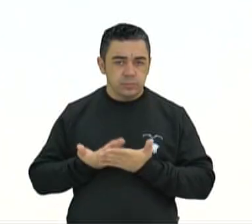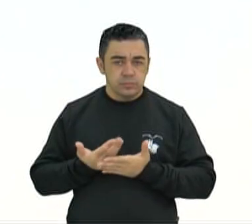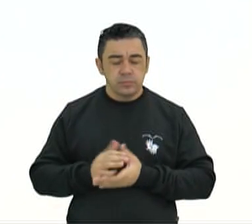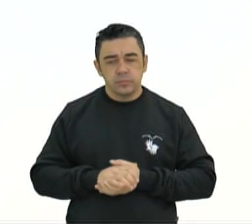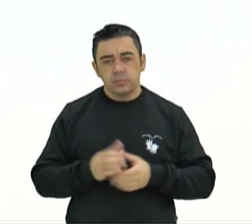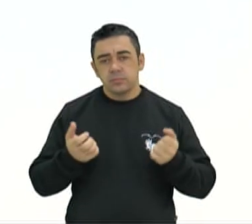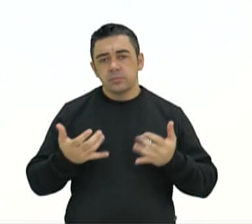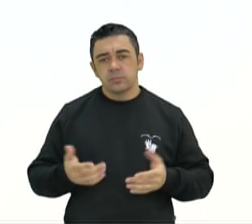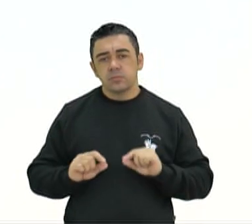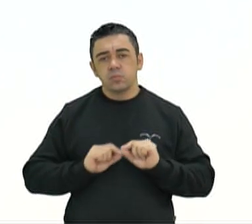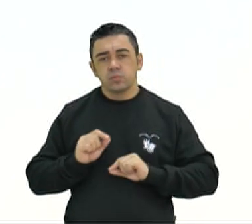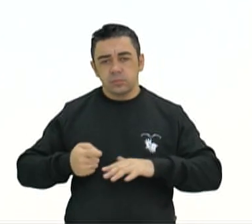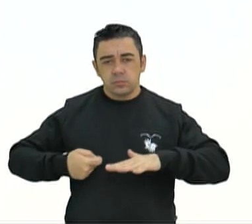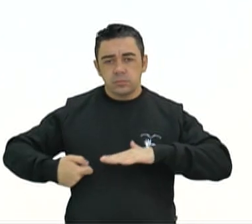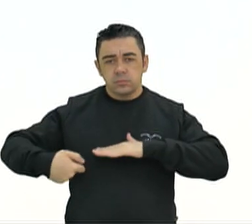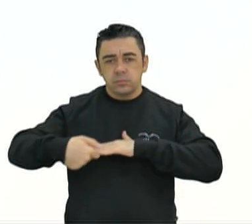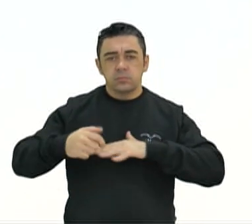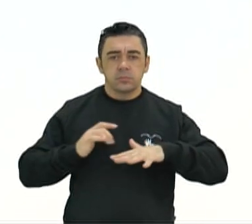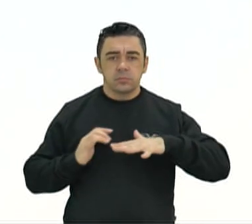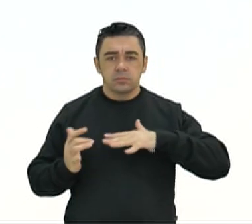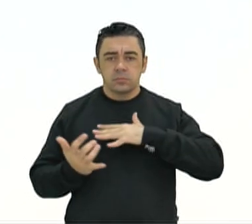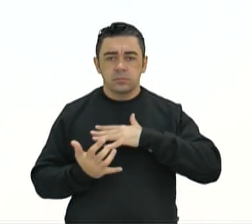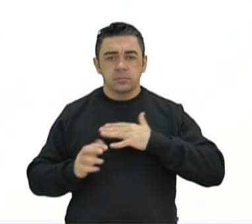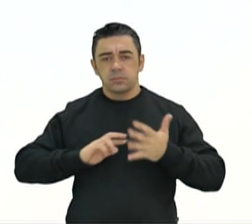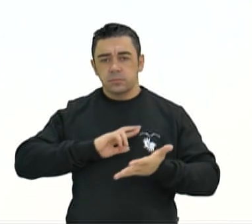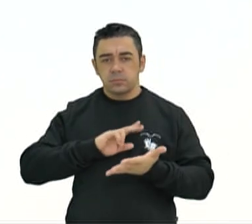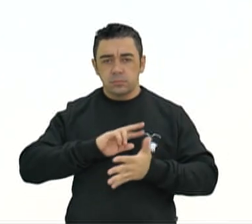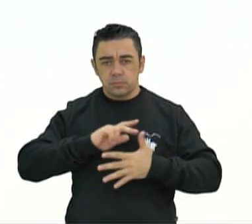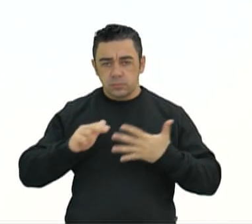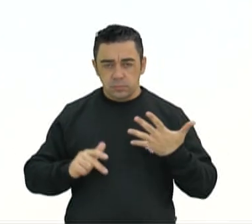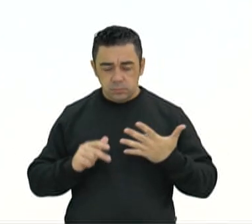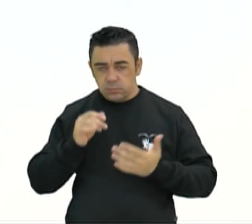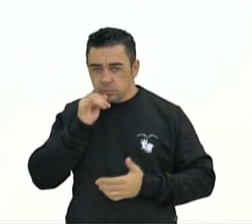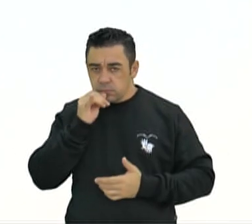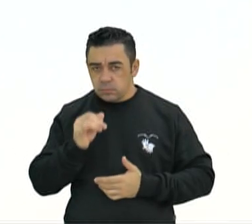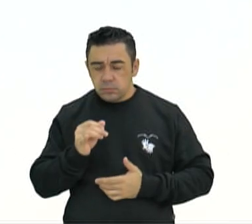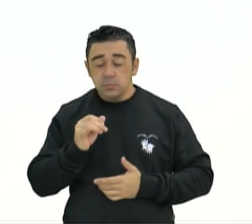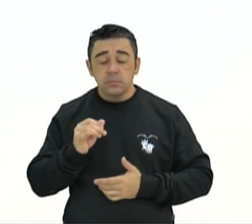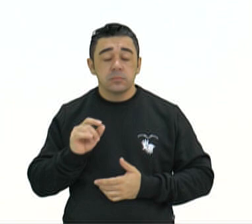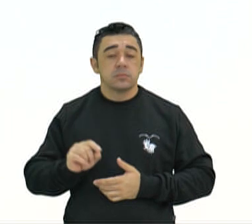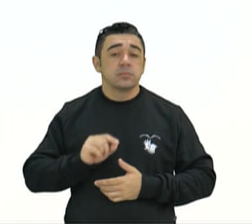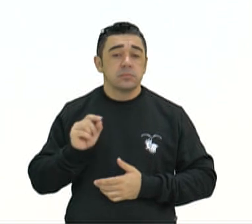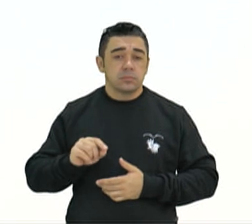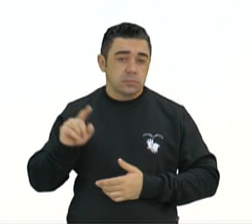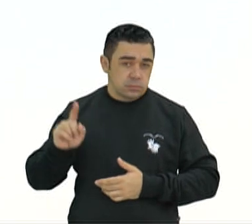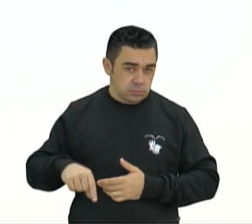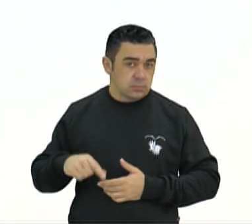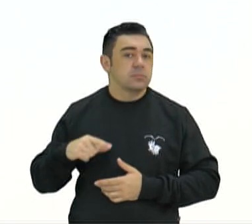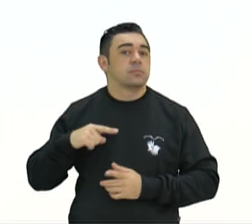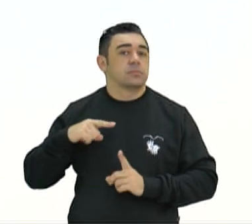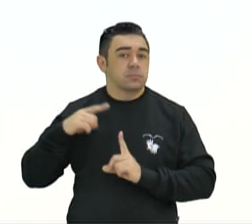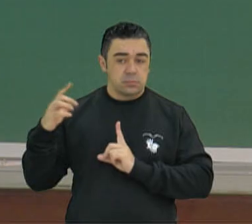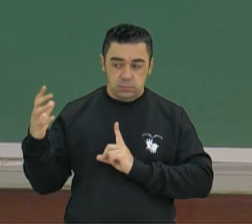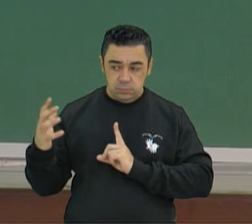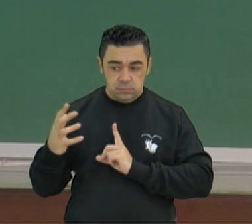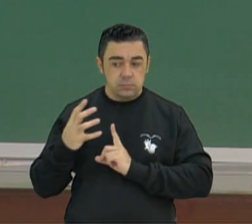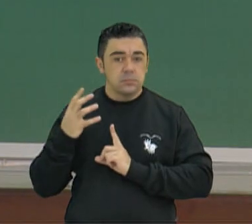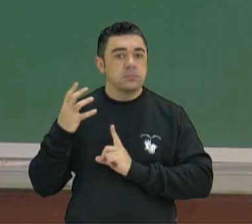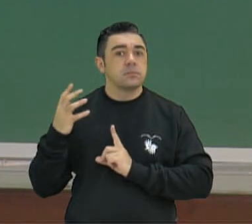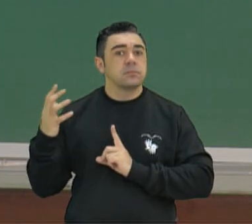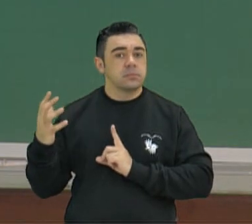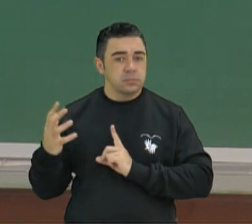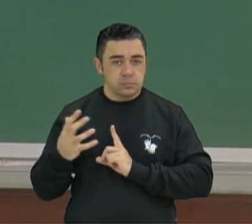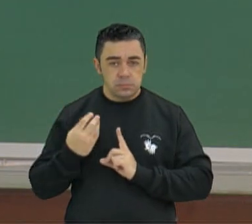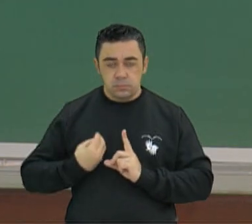Falamos sobre a mídia ou as mídias. Então, comentamos que elas exercem uma influência sobre a vida das